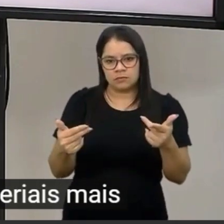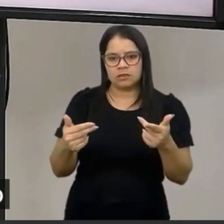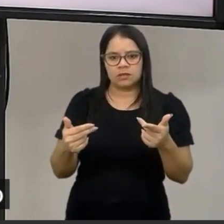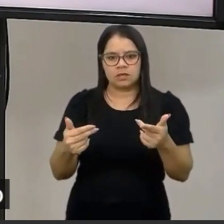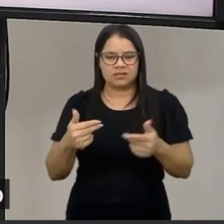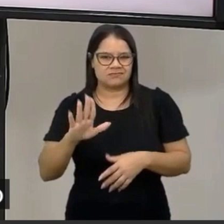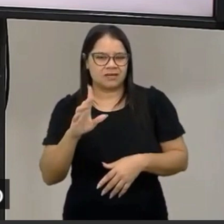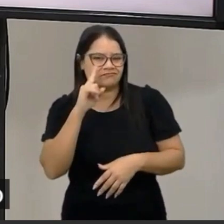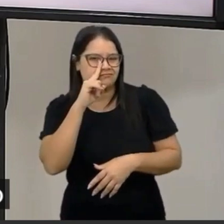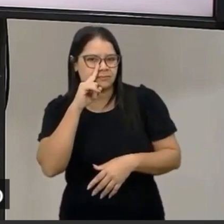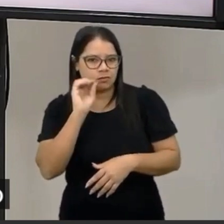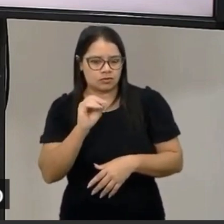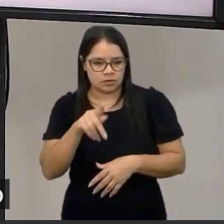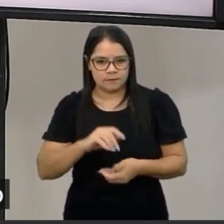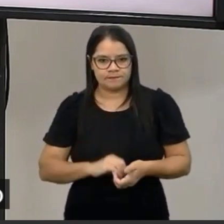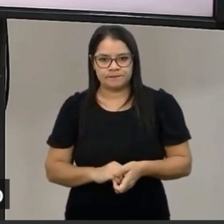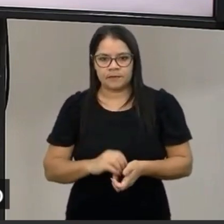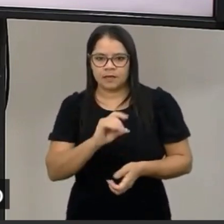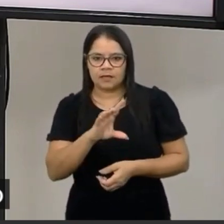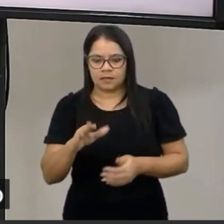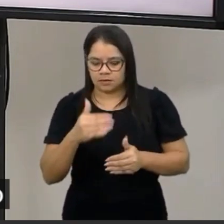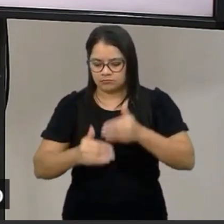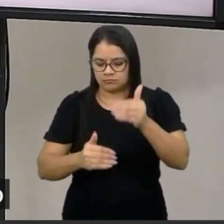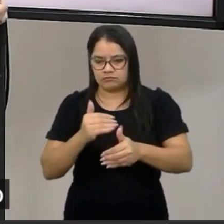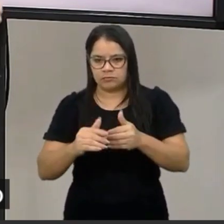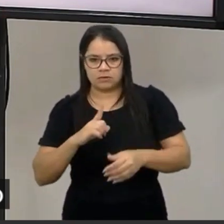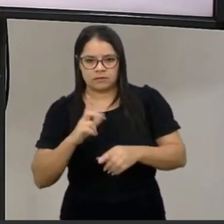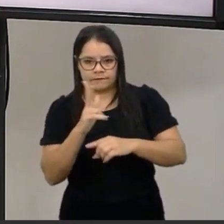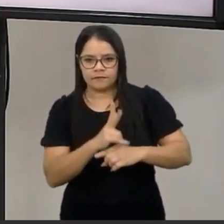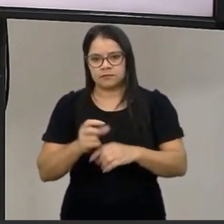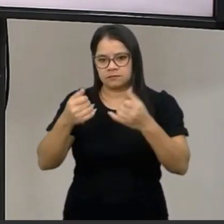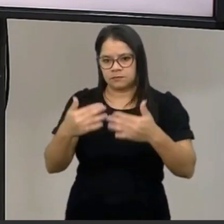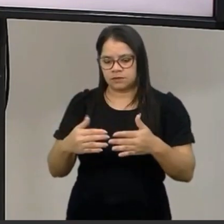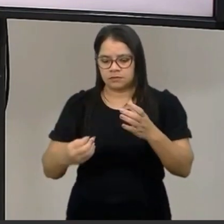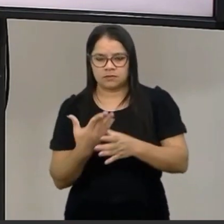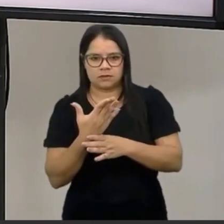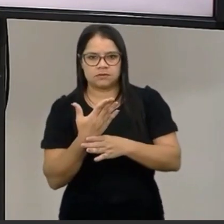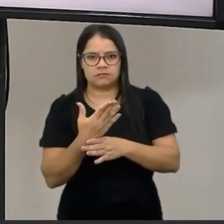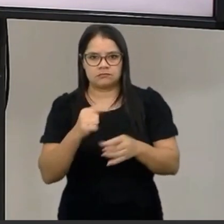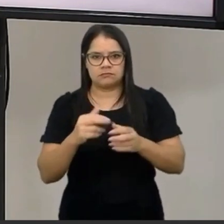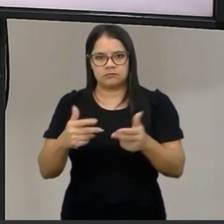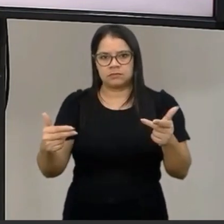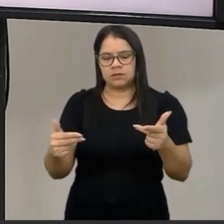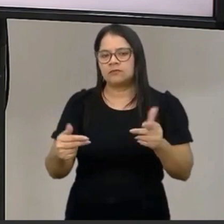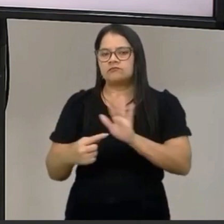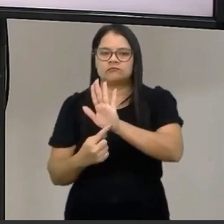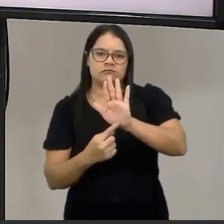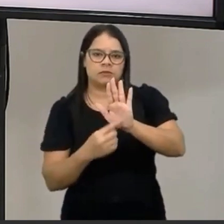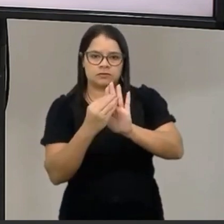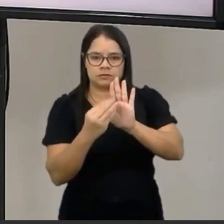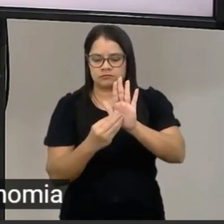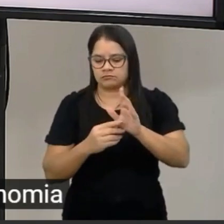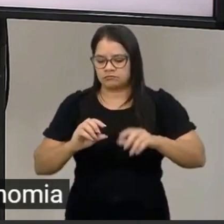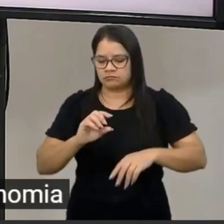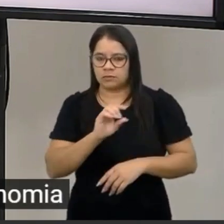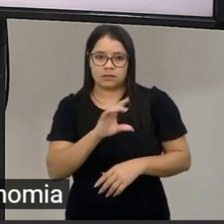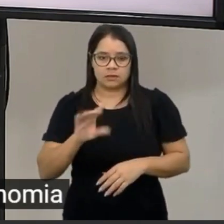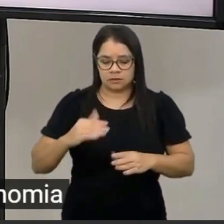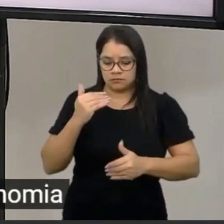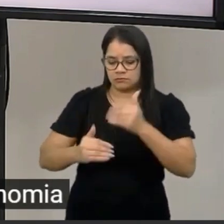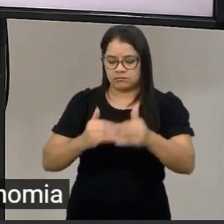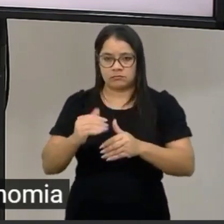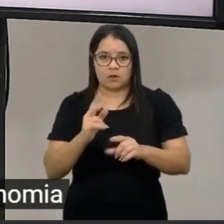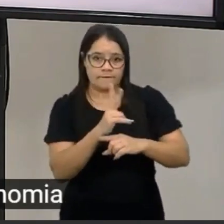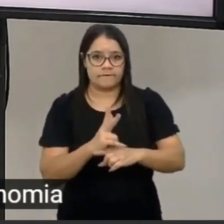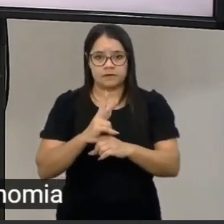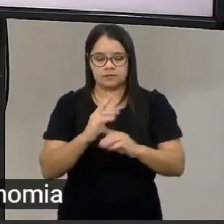materiais mais perigosos, ok? E cada etapa tem o vídeo explicando a sua montagem. O material traz, cada etapa, o vídeo lá da